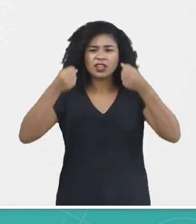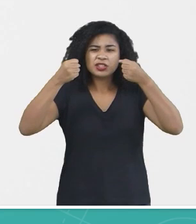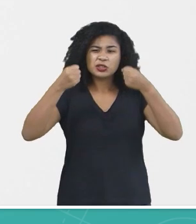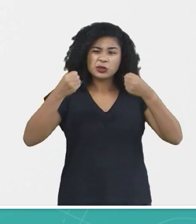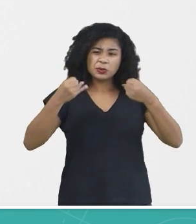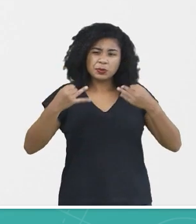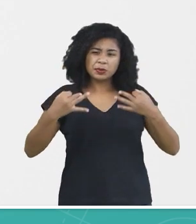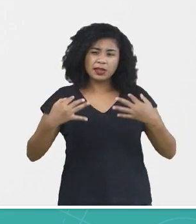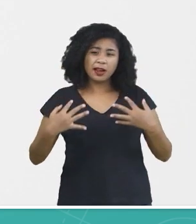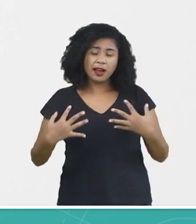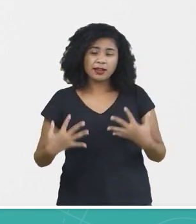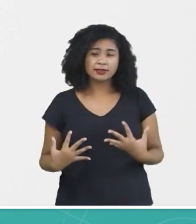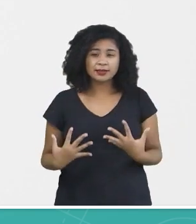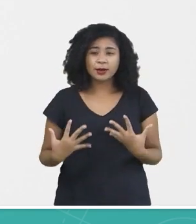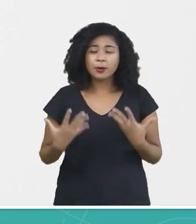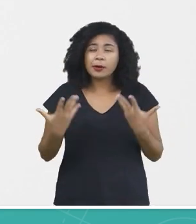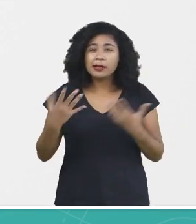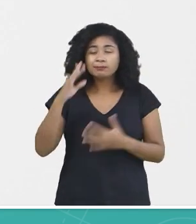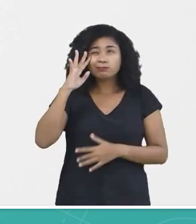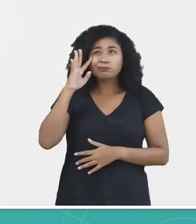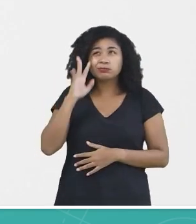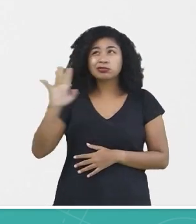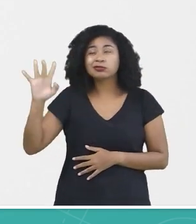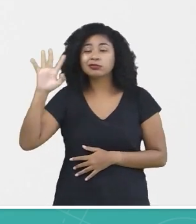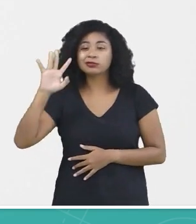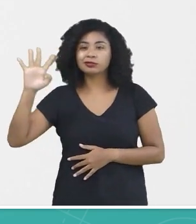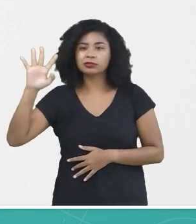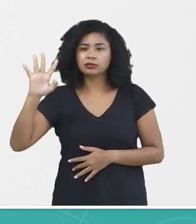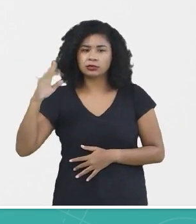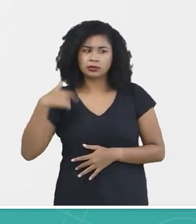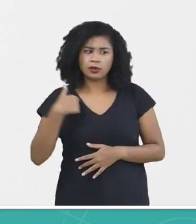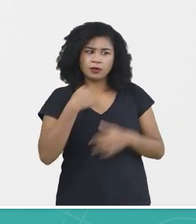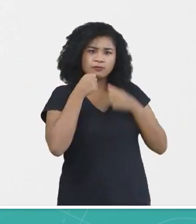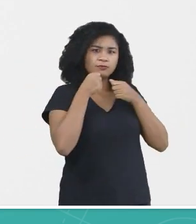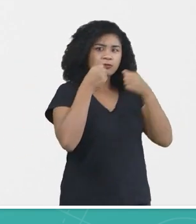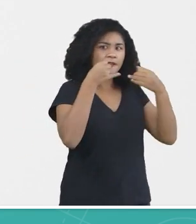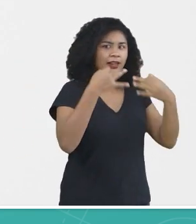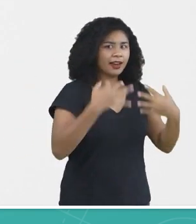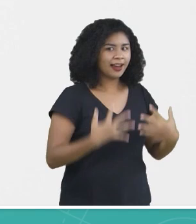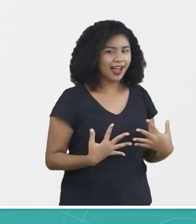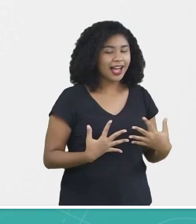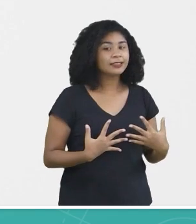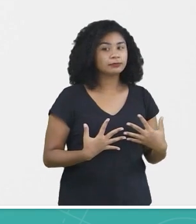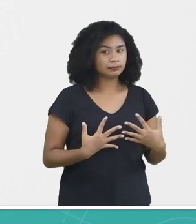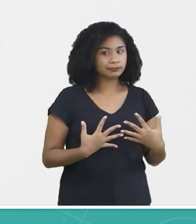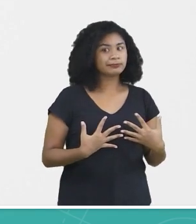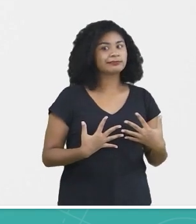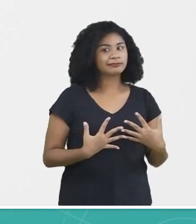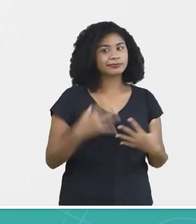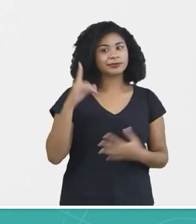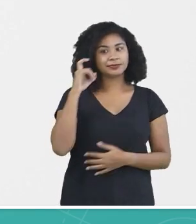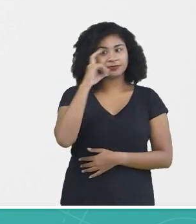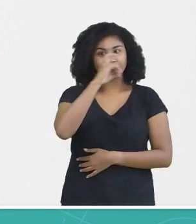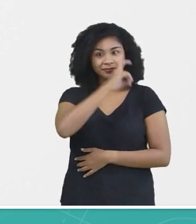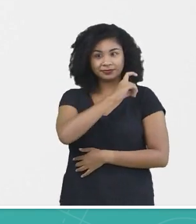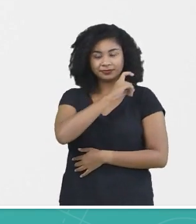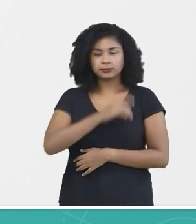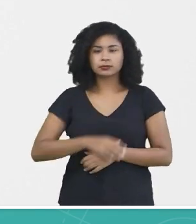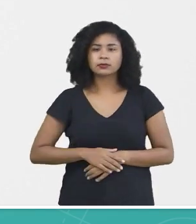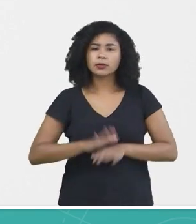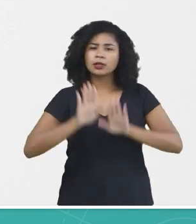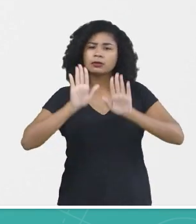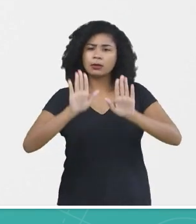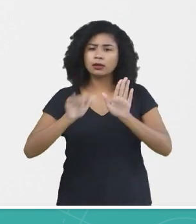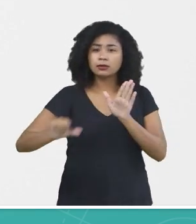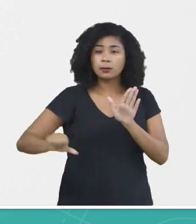eu definir. Tudo bem? Veja aí essa primeira noção primitiva